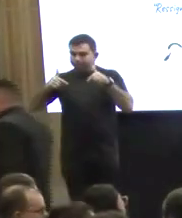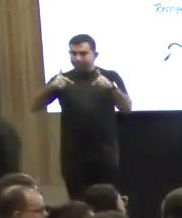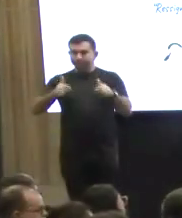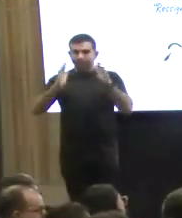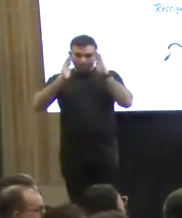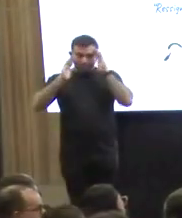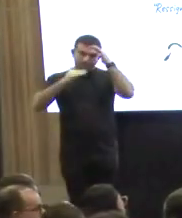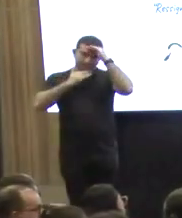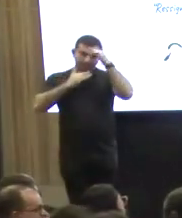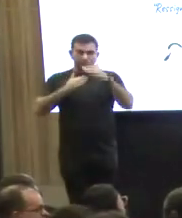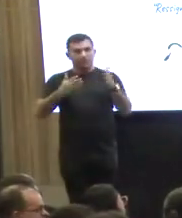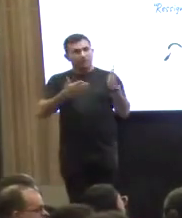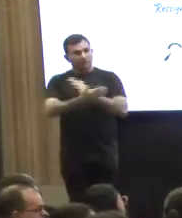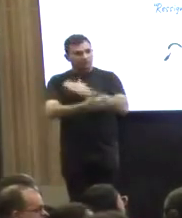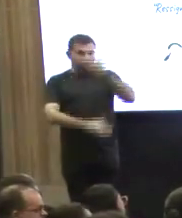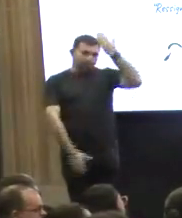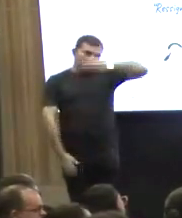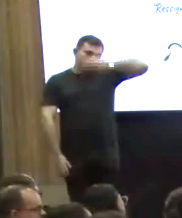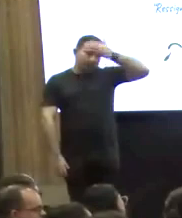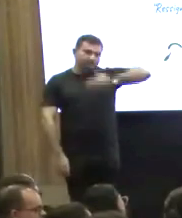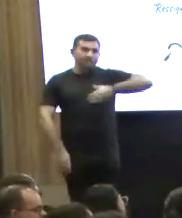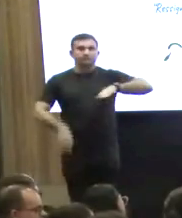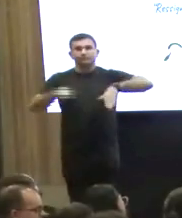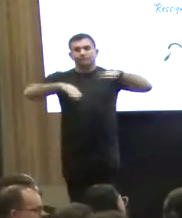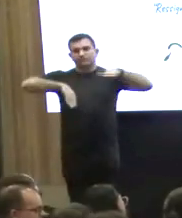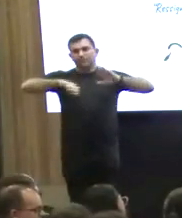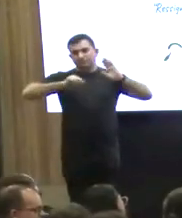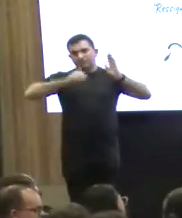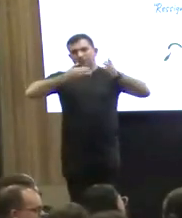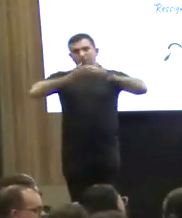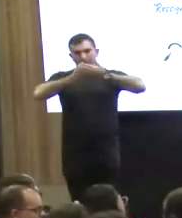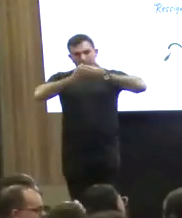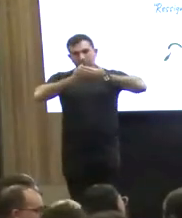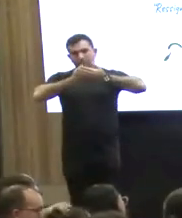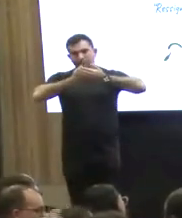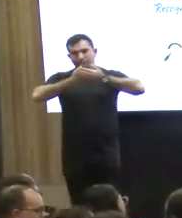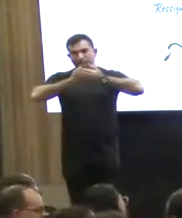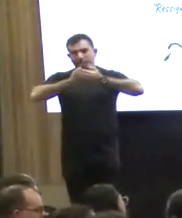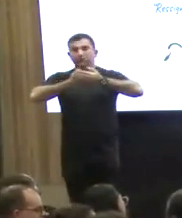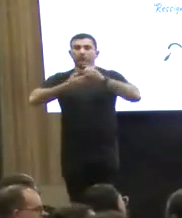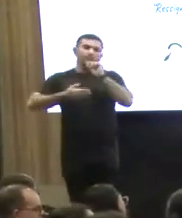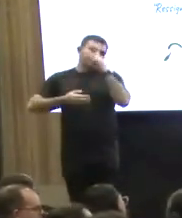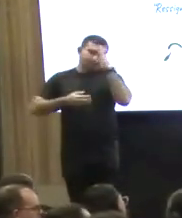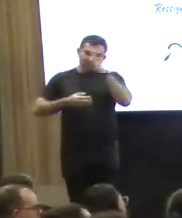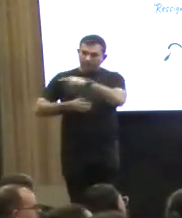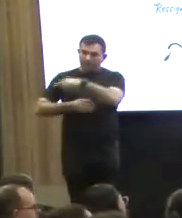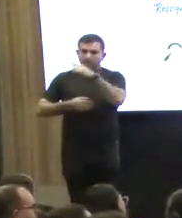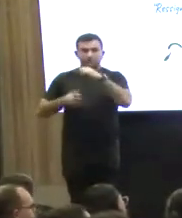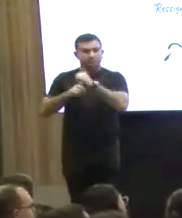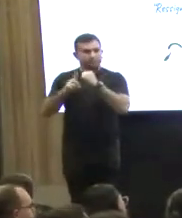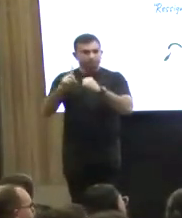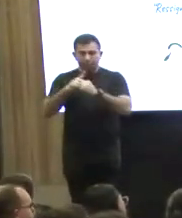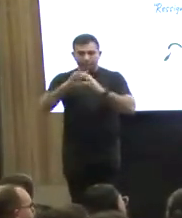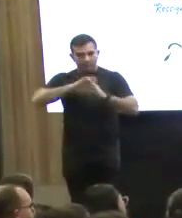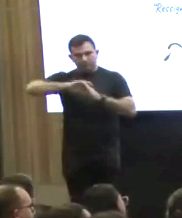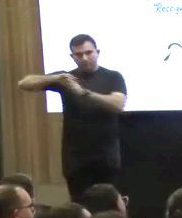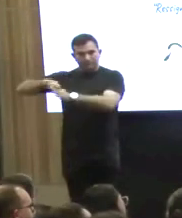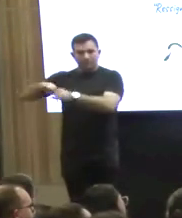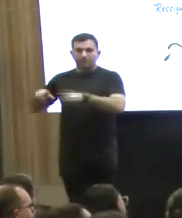porque eles invisibilizam, muitas vezes, omitem, muitas vezes, aquilo que socialmente foi se construindo